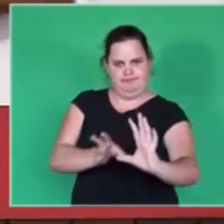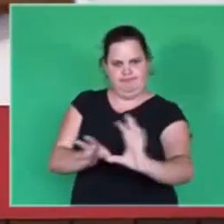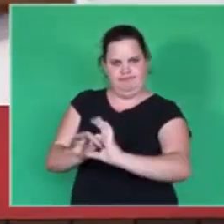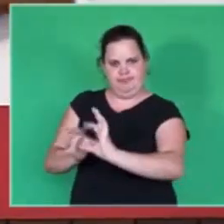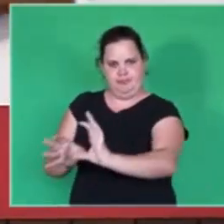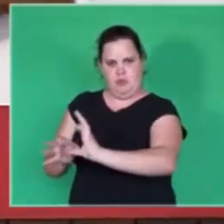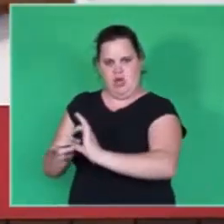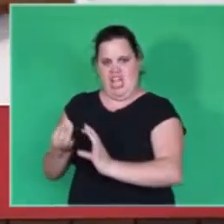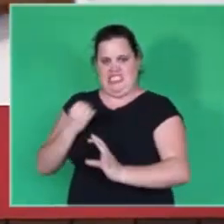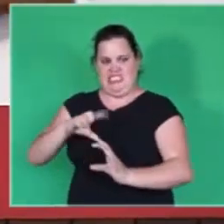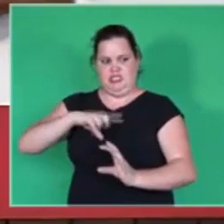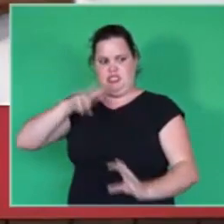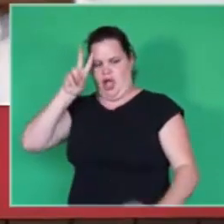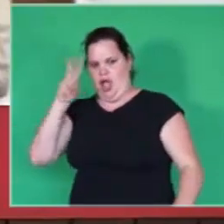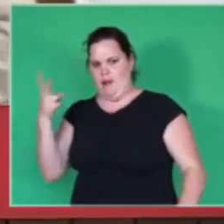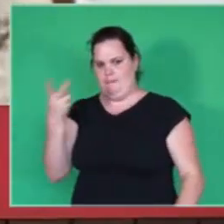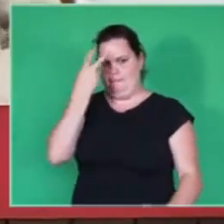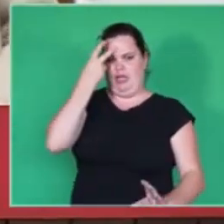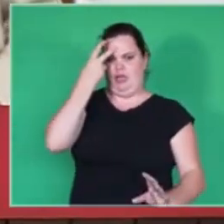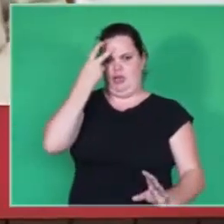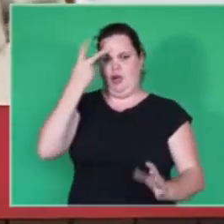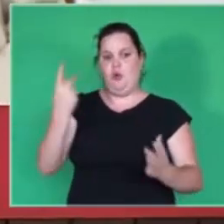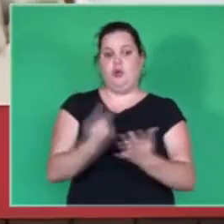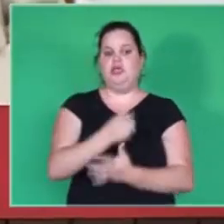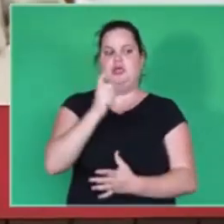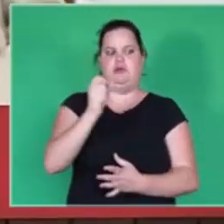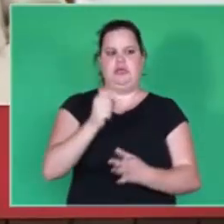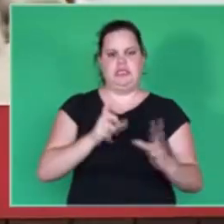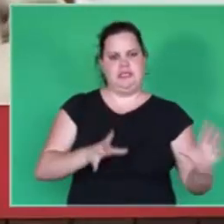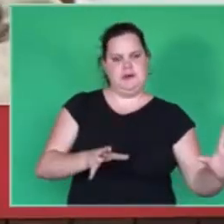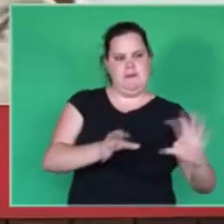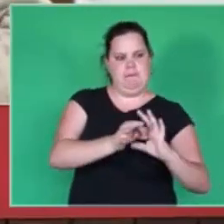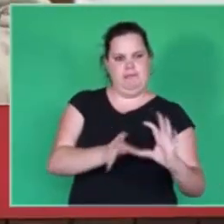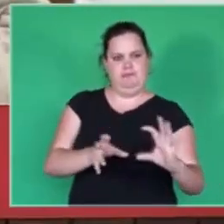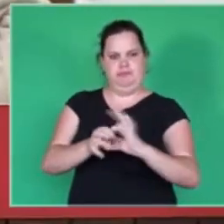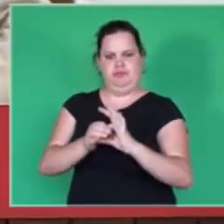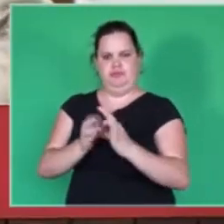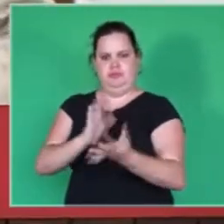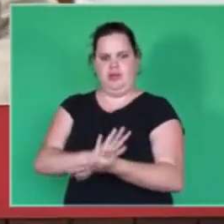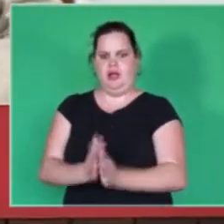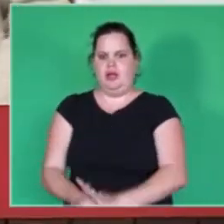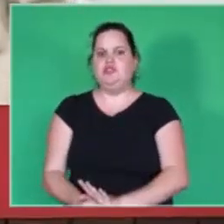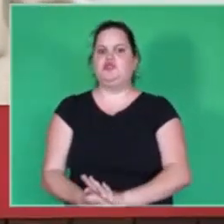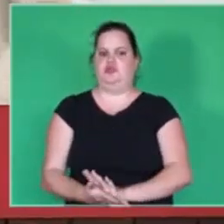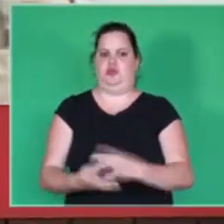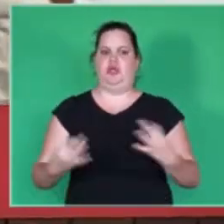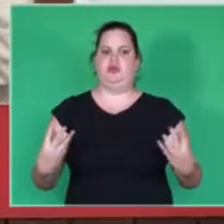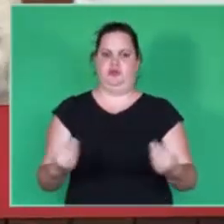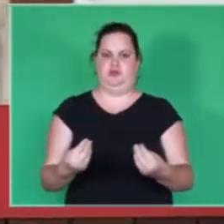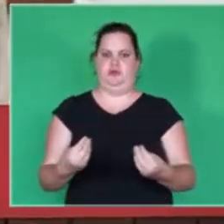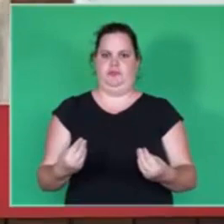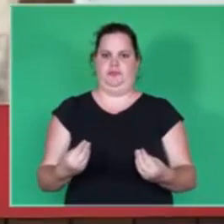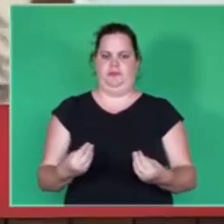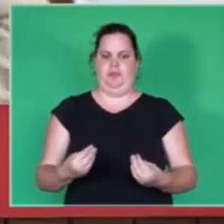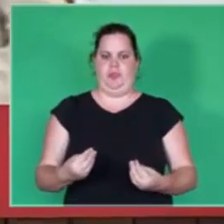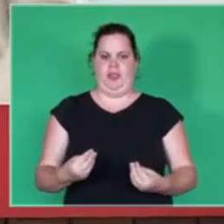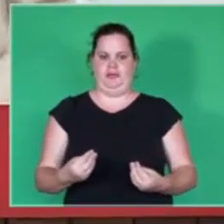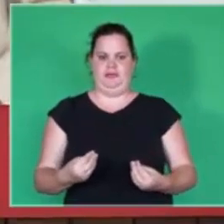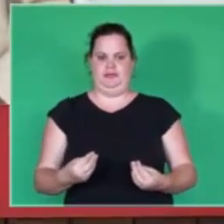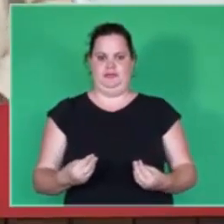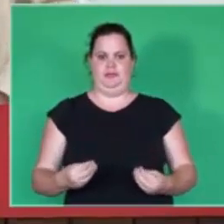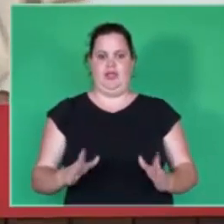ela juntava dois feudos aqui e acabava com o dono do feudo. A igreja, o cristianismo